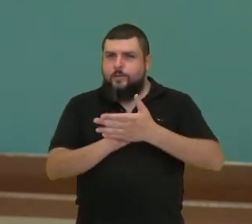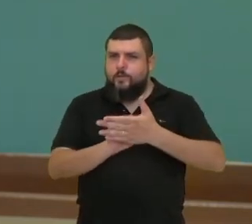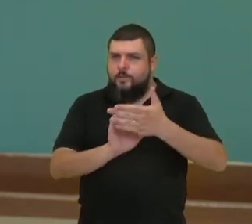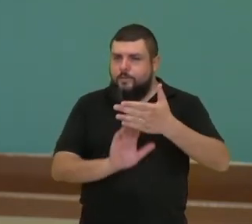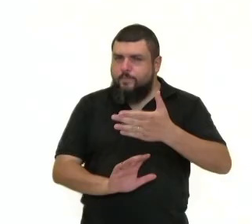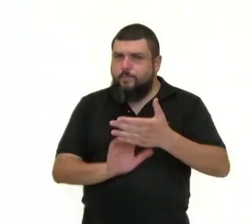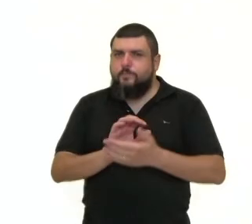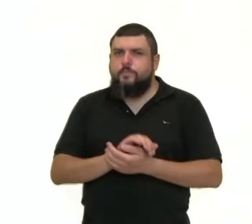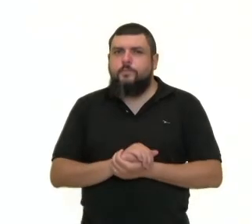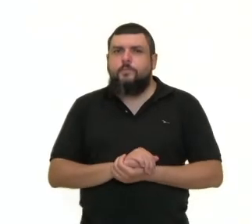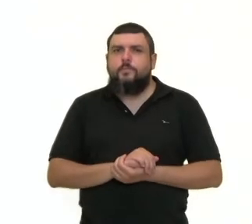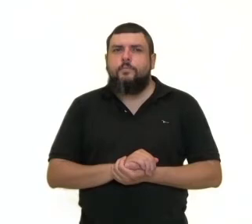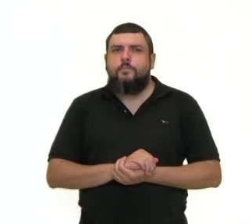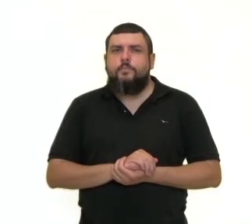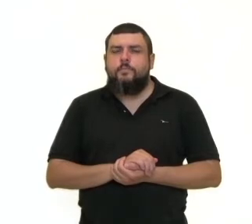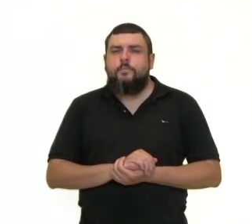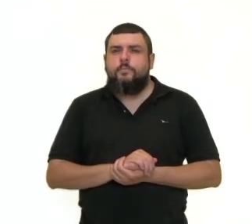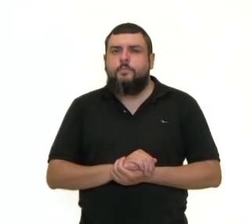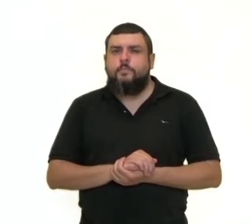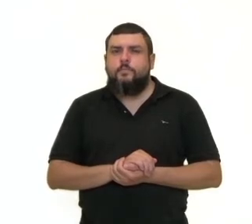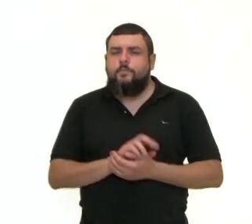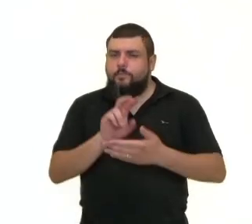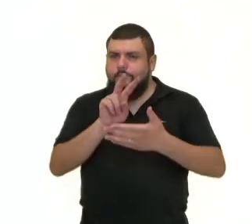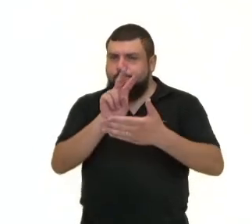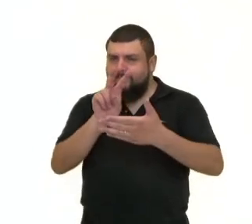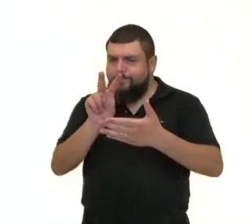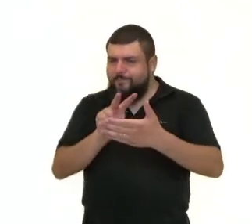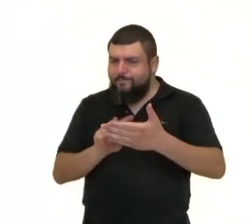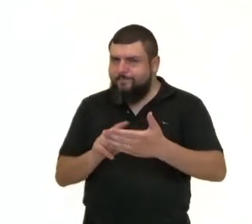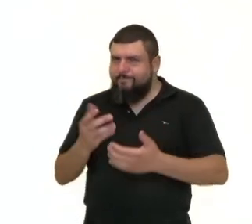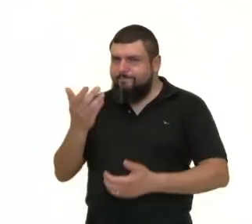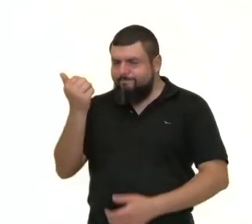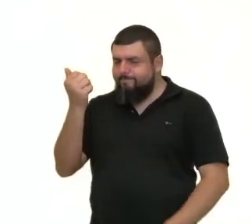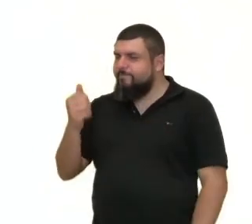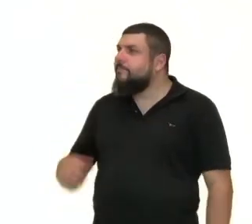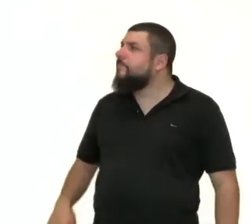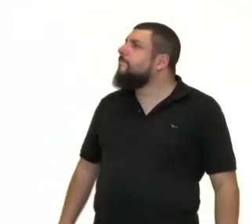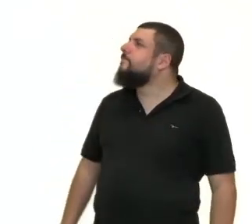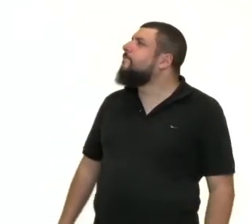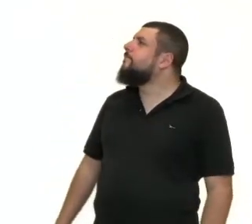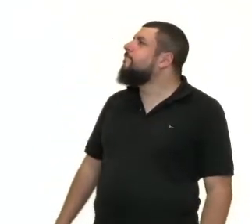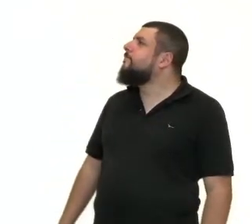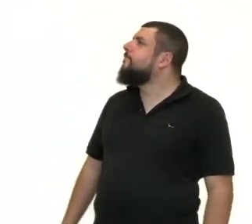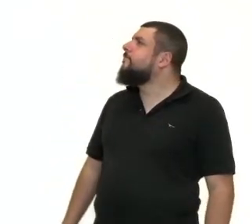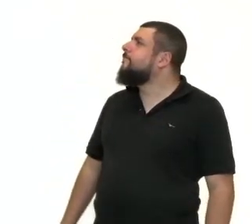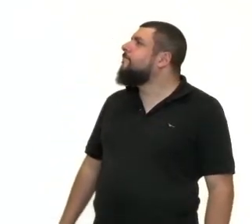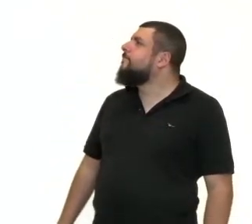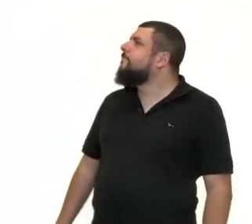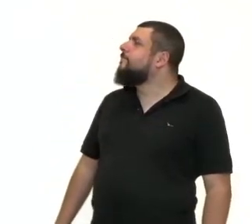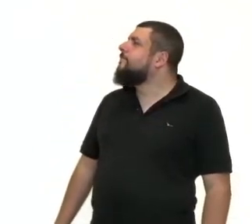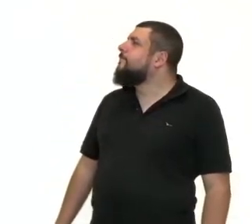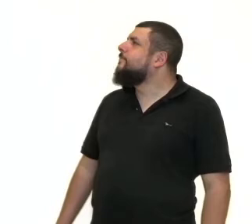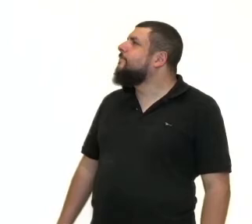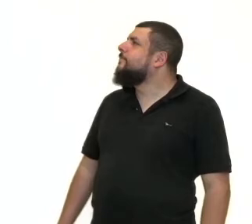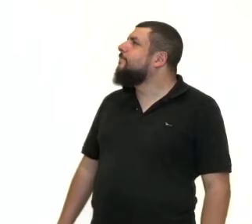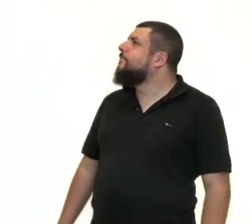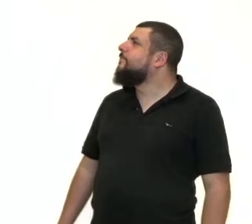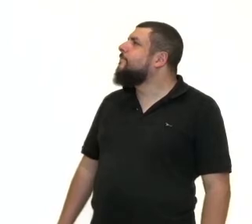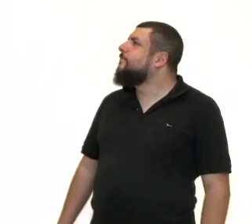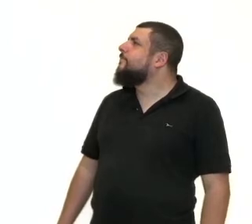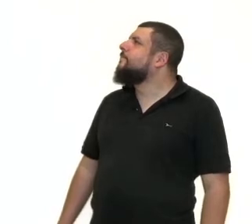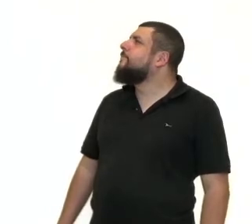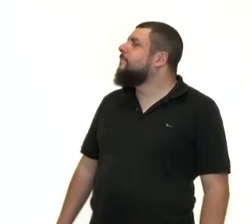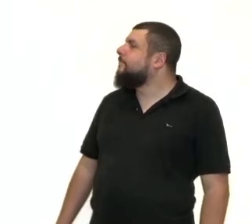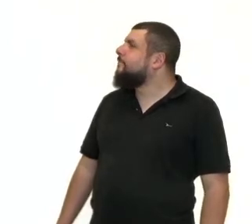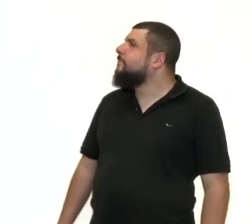das conjunções. Vamos ler esse trecho da reportagem. Convencidas por tantas mensagens